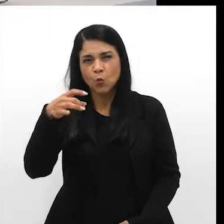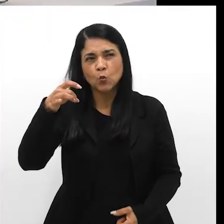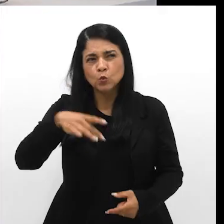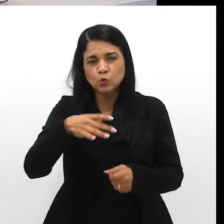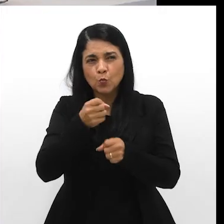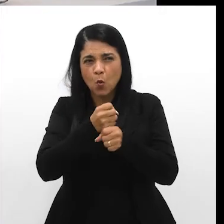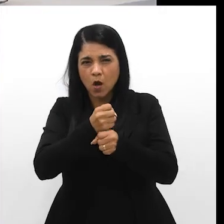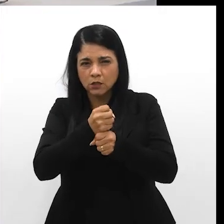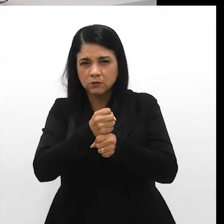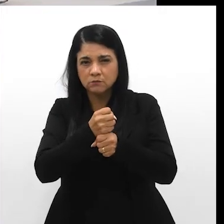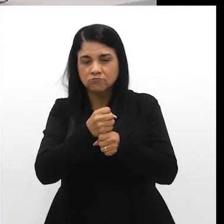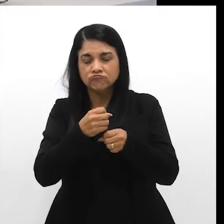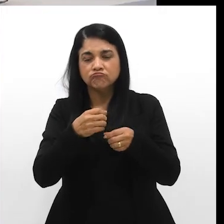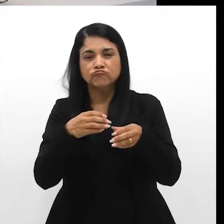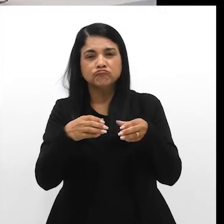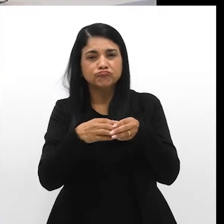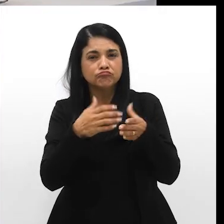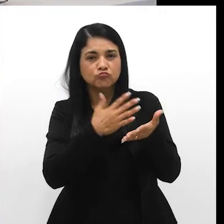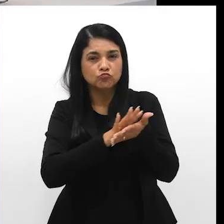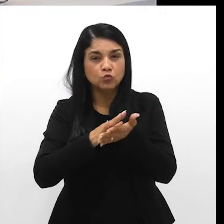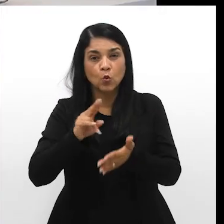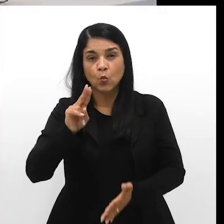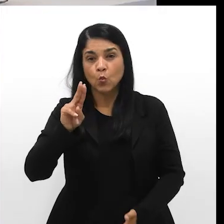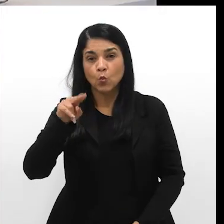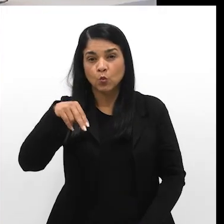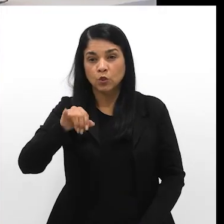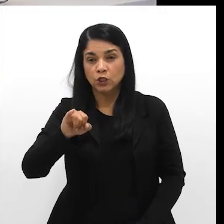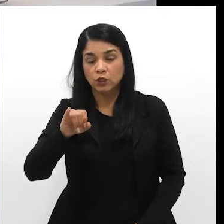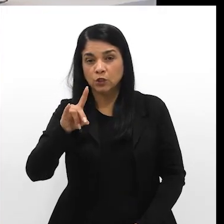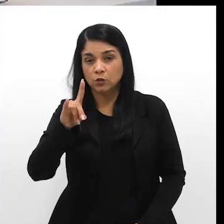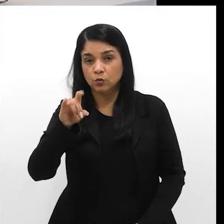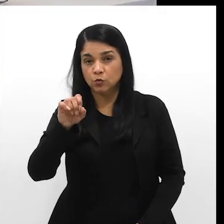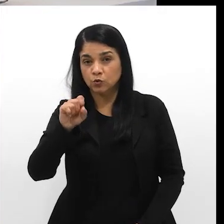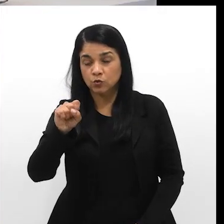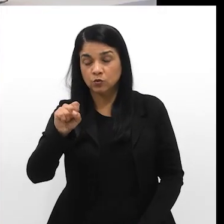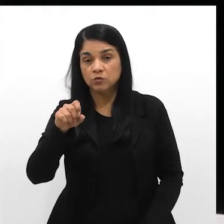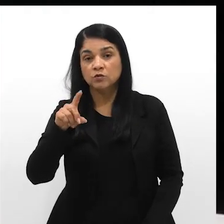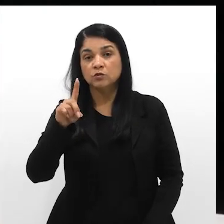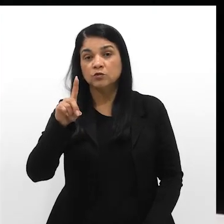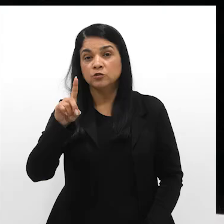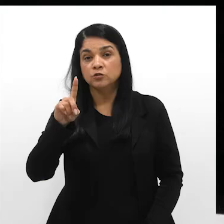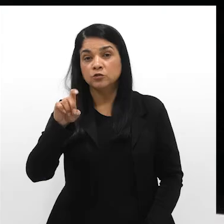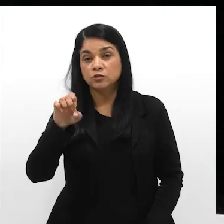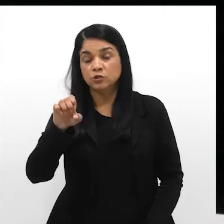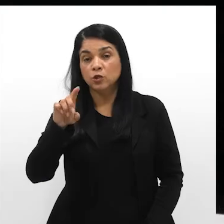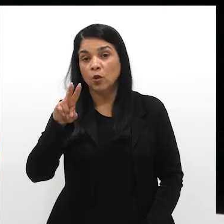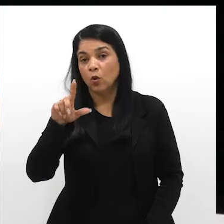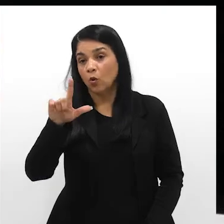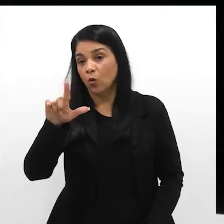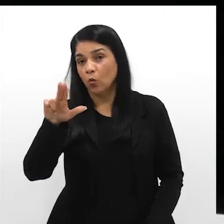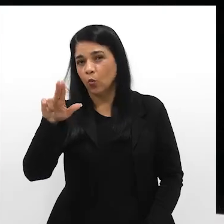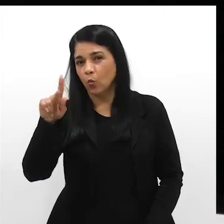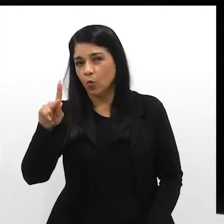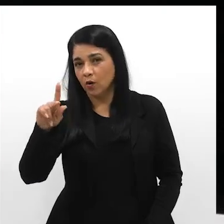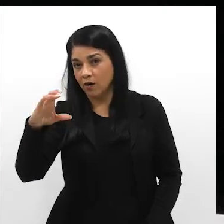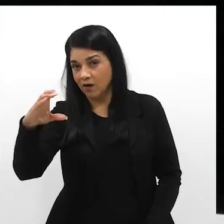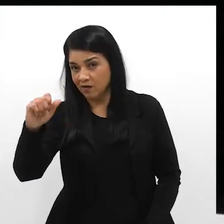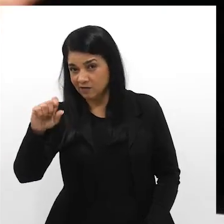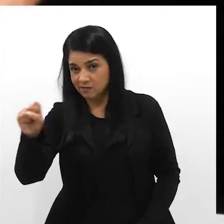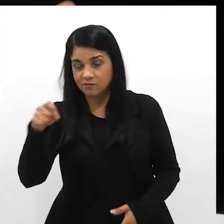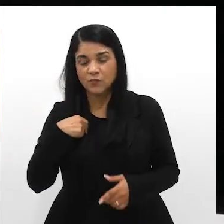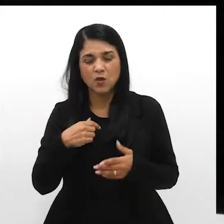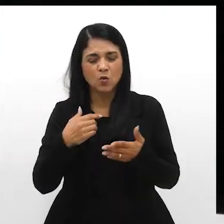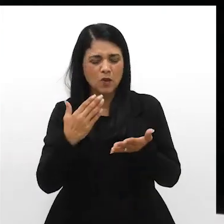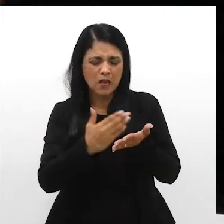do pavilhão de São Cristóvão. Acho que era Unidos de Lucas. Sim. Fui eu me meter lá fazer um galo, que ele falou que, né, aí eu cheguei lá com meu livrinho cheio